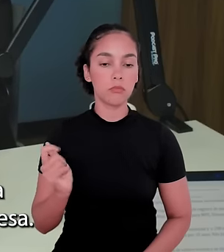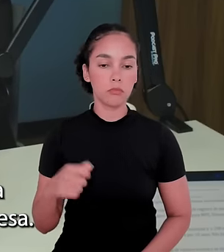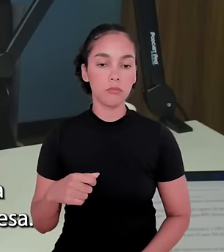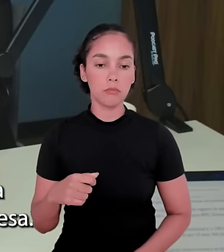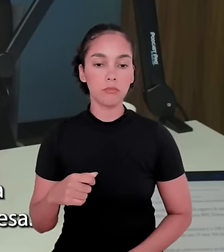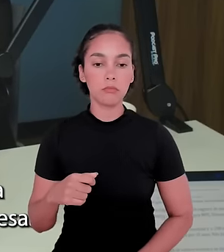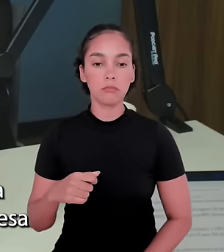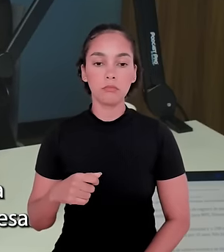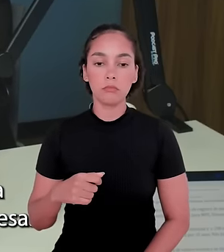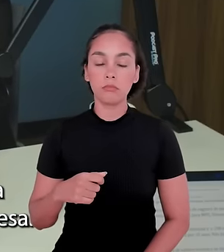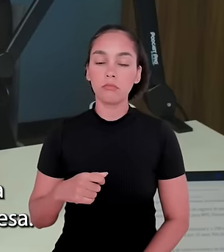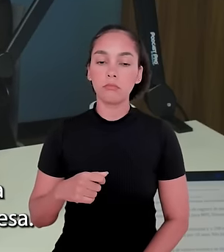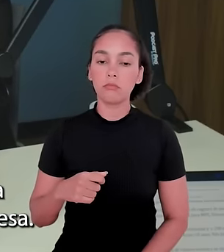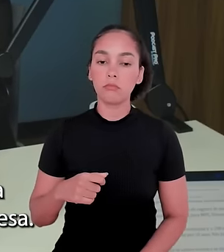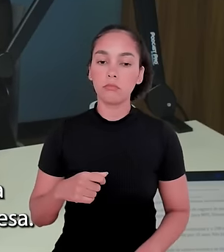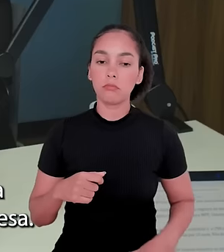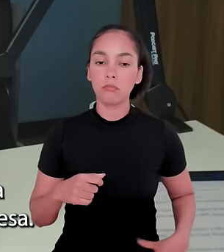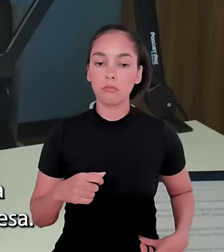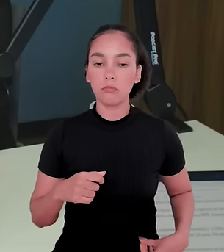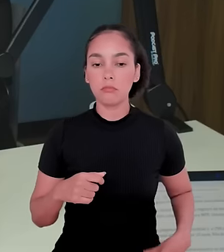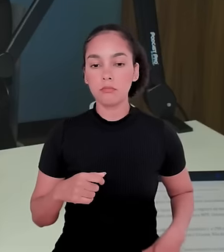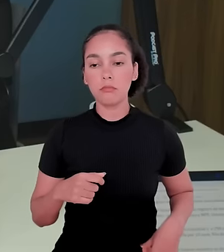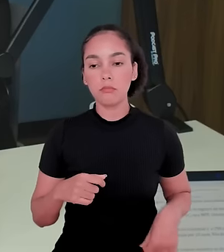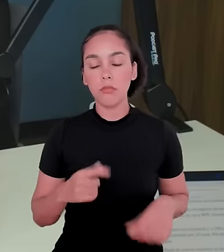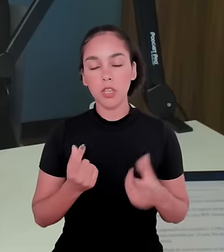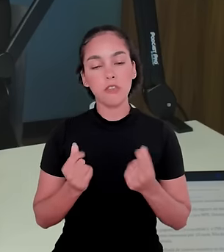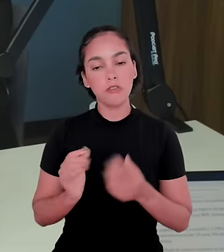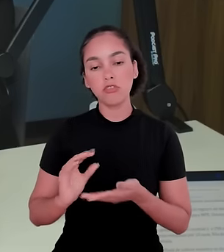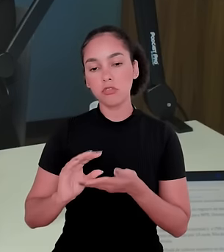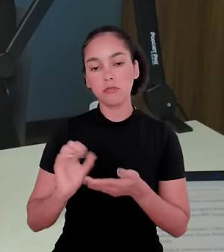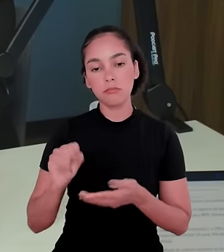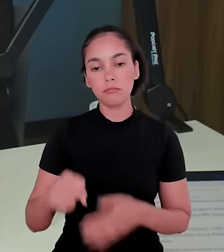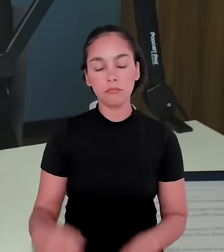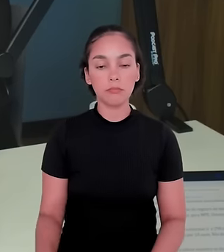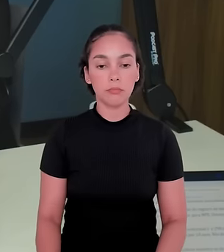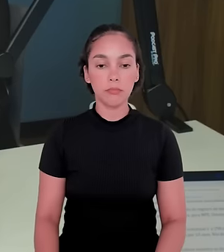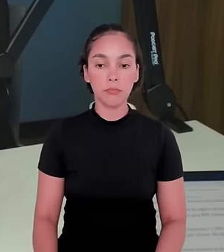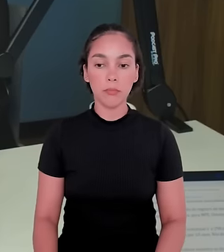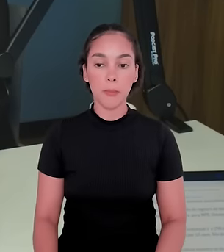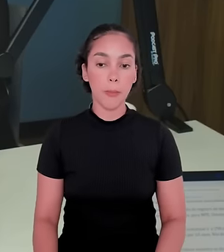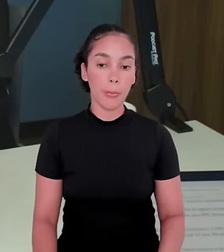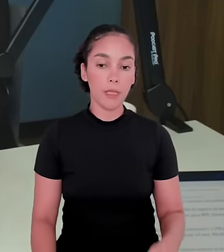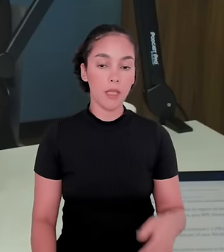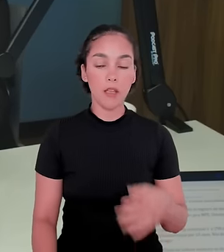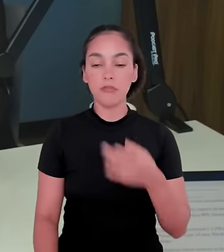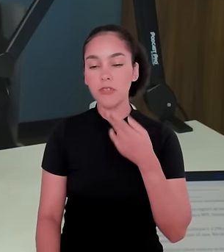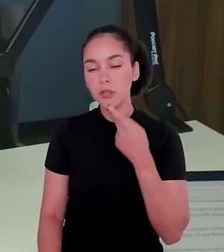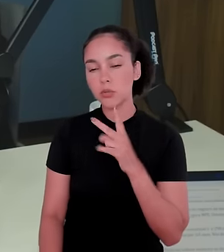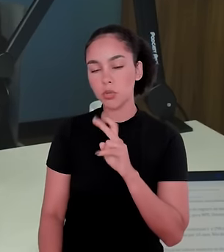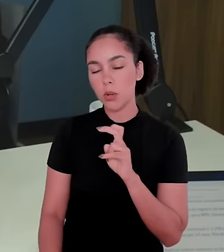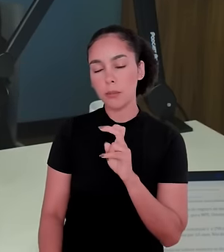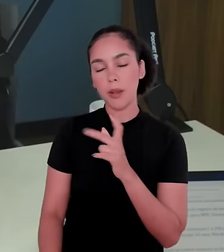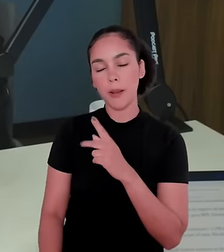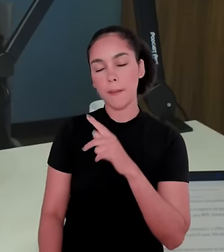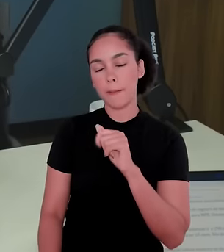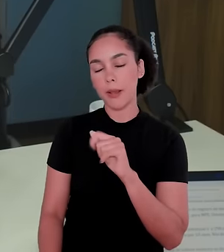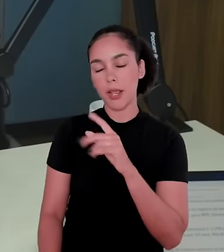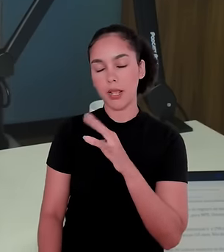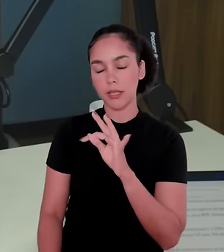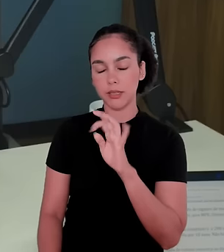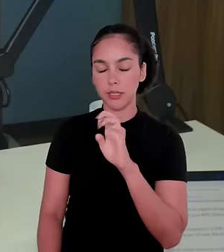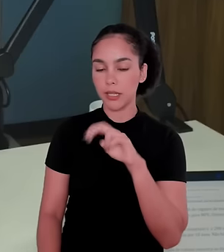né para investir mesmo numa pequena num pequena empresa né isso com certeza e e falando de patente assim essa questão de modelo de